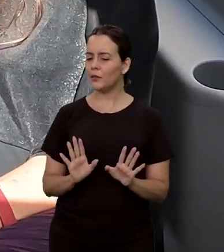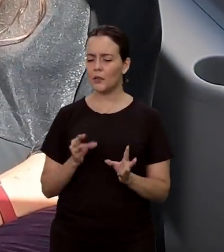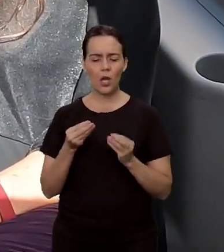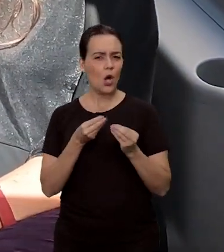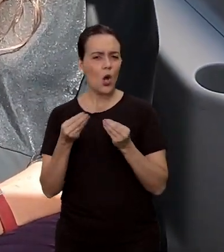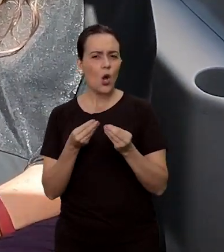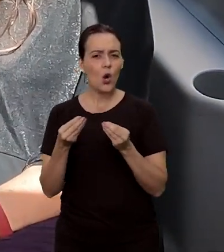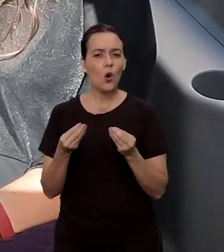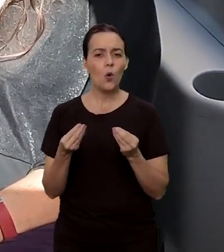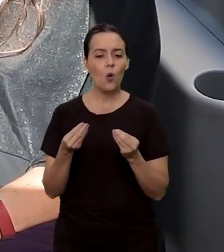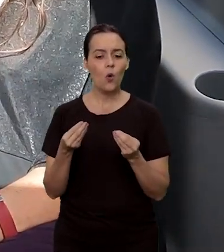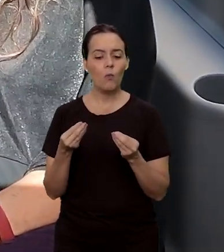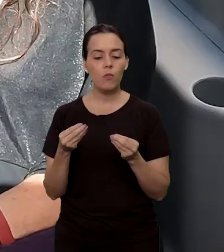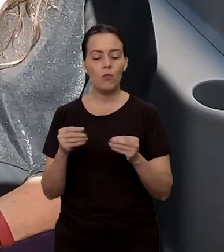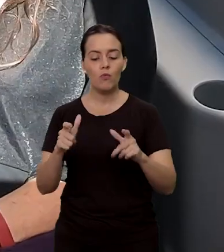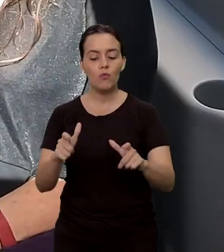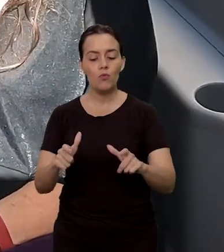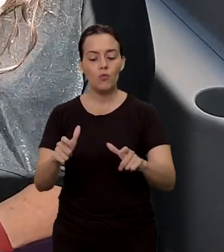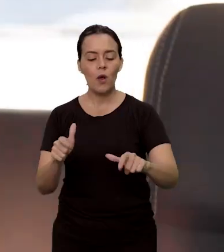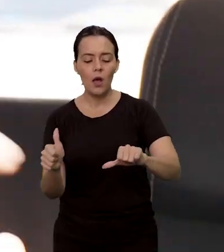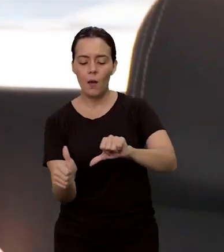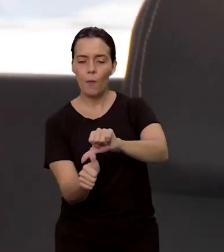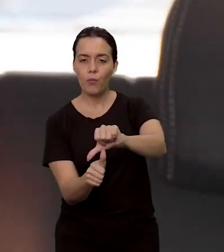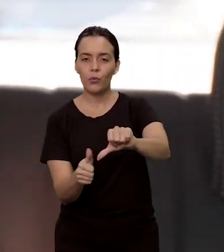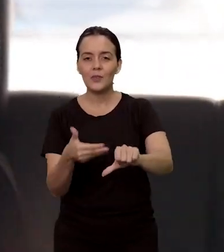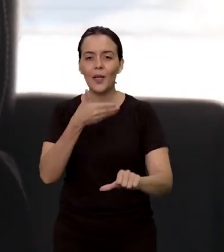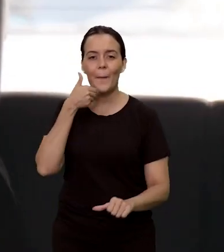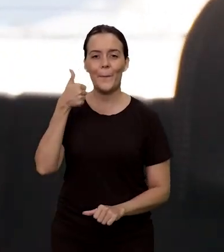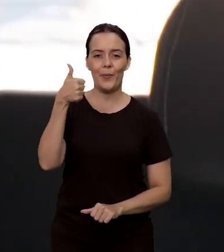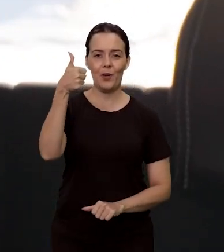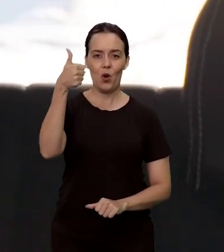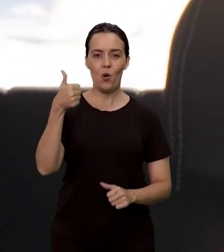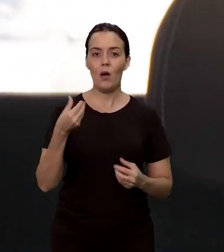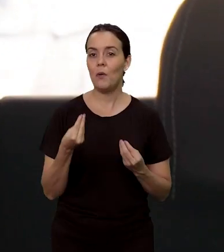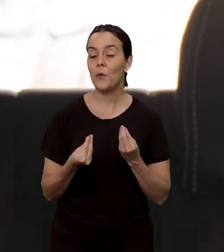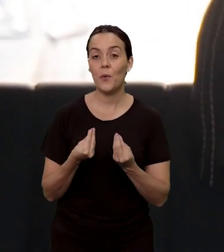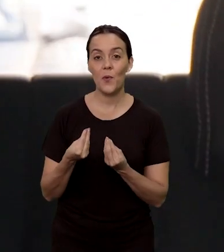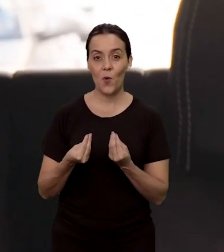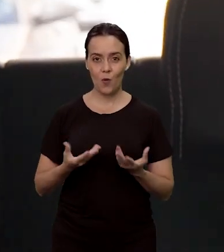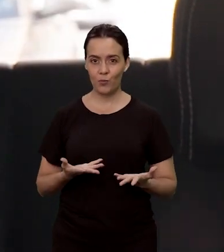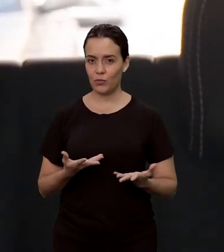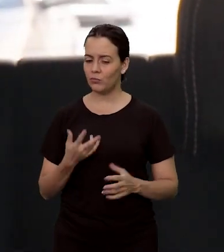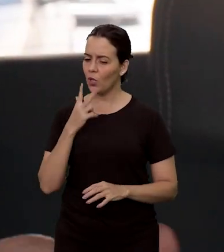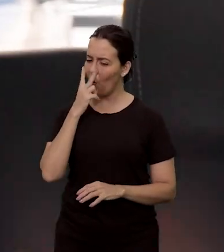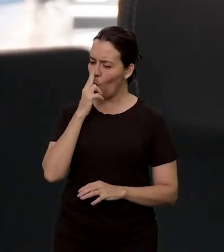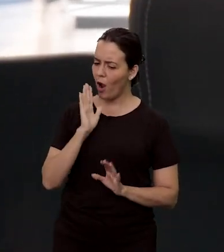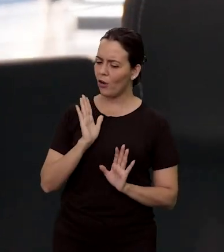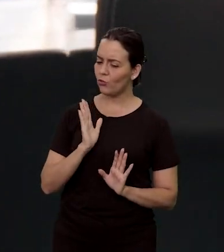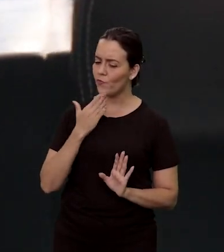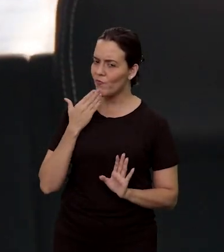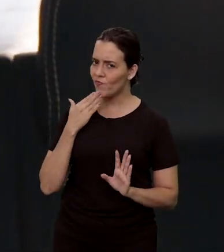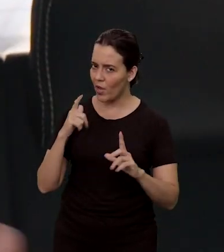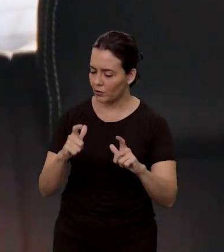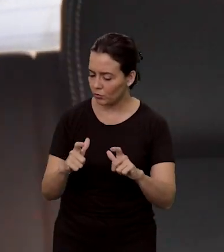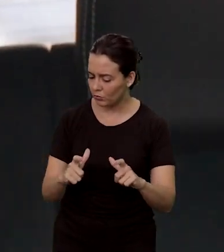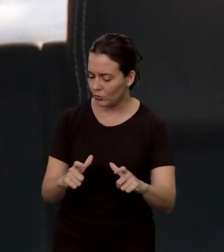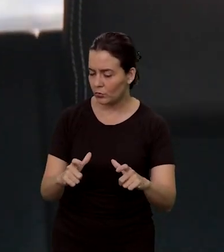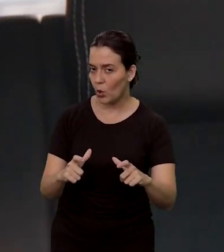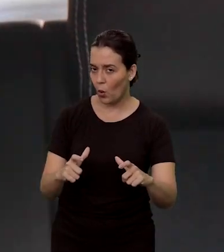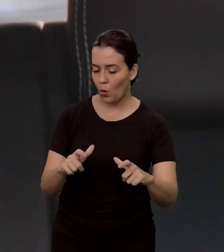vou transformar localmente, que em tese é mais fácil de conectar, engajar